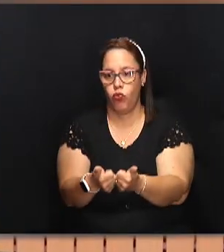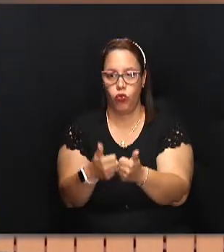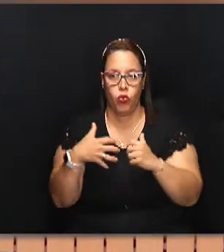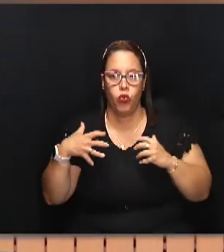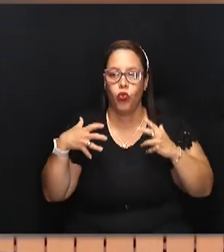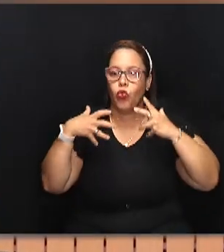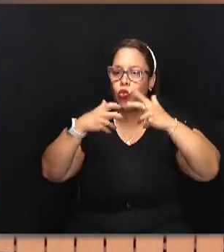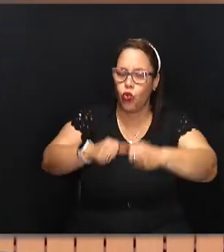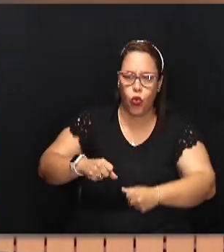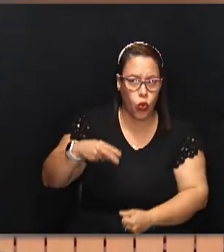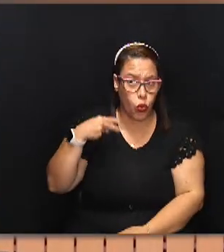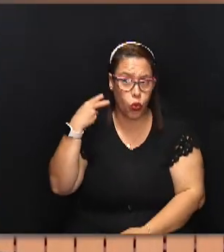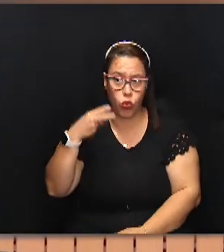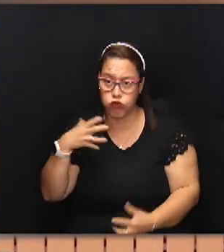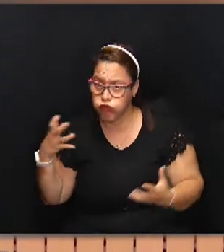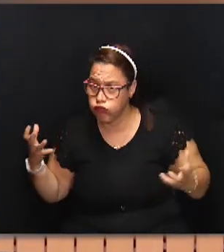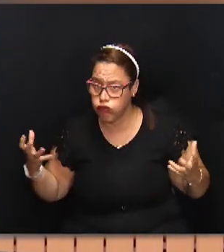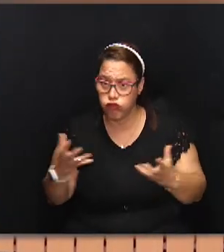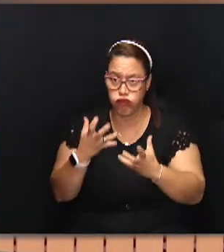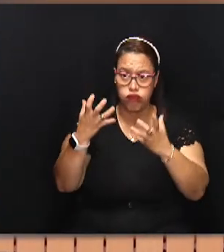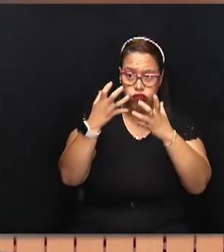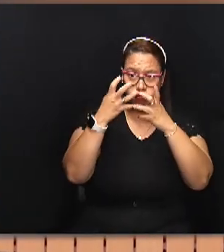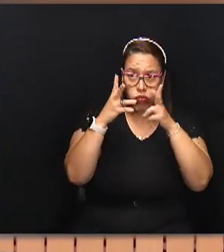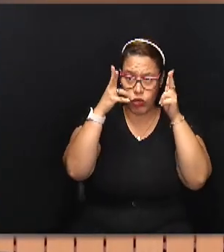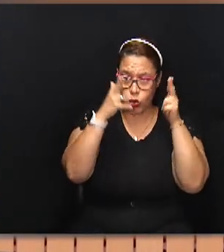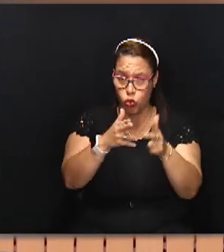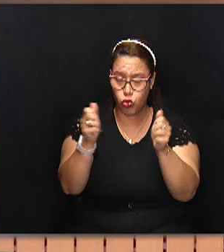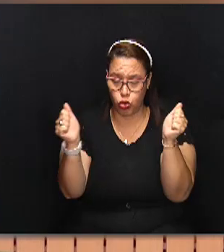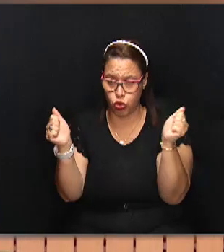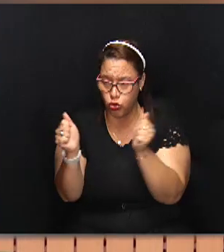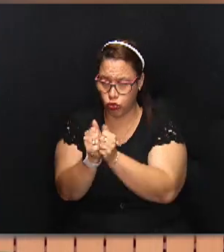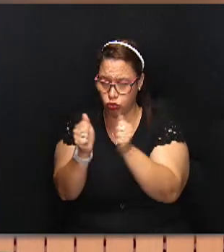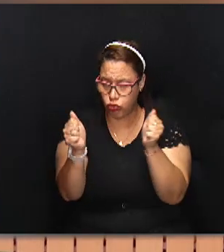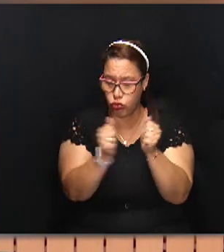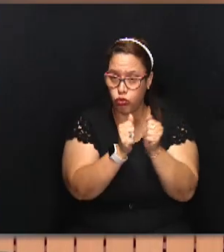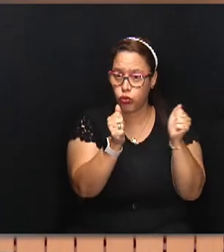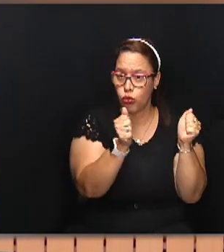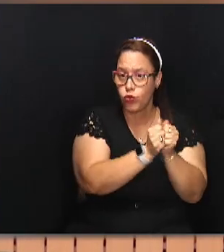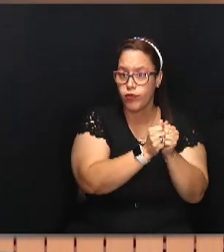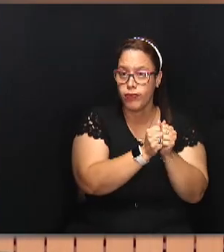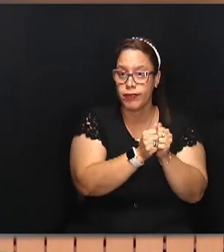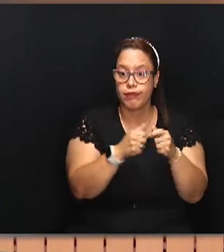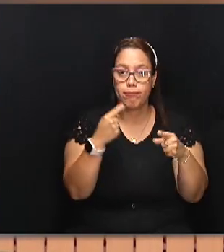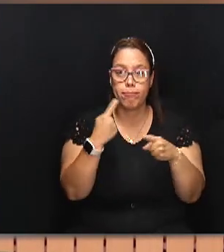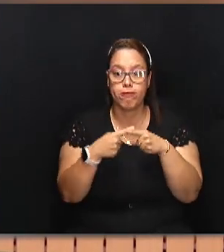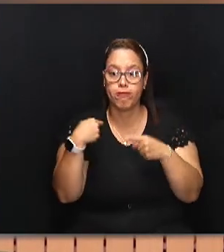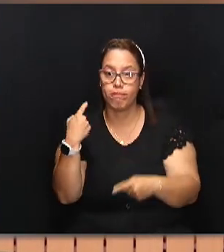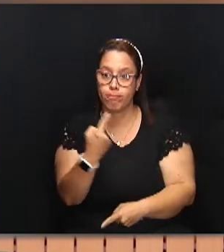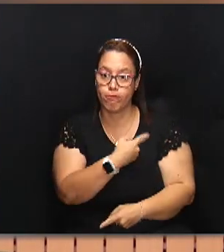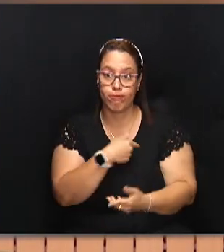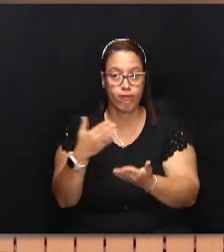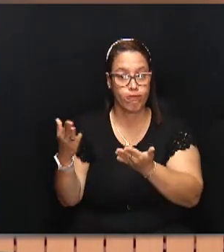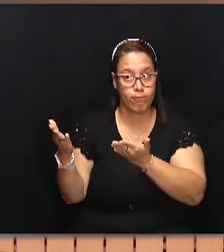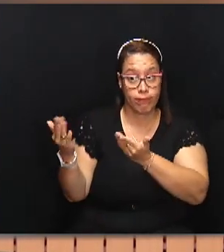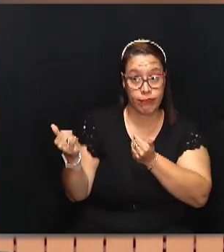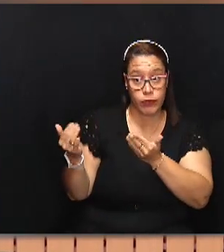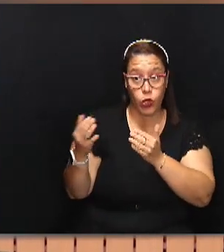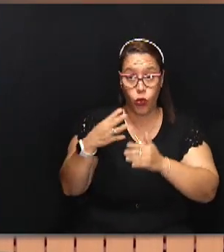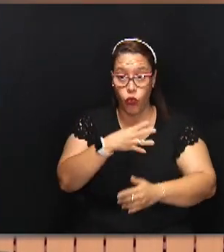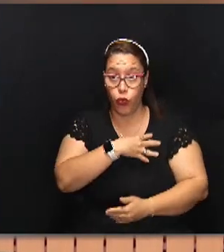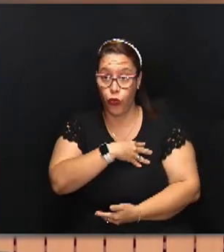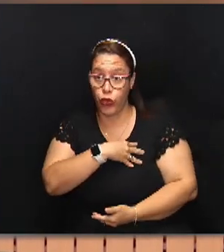os vereadores estão engajados nessa mesma causa, porque esses nossos jovens, esses nossos